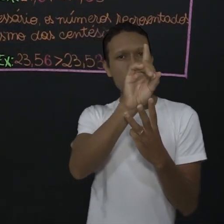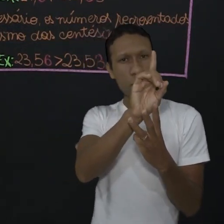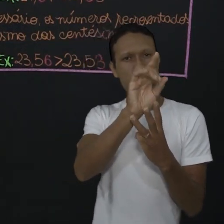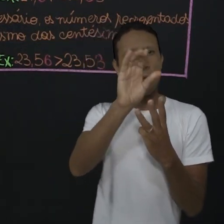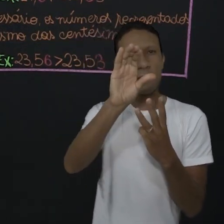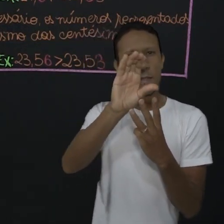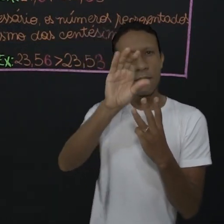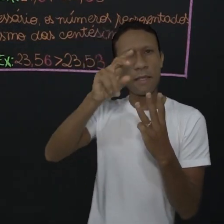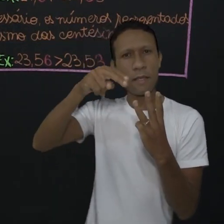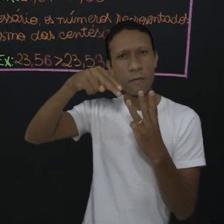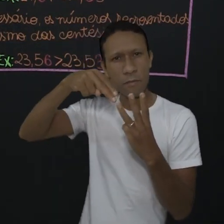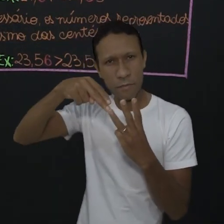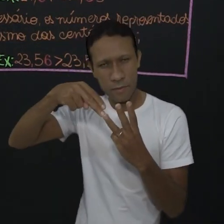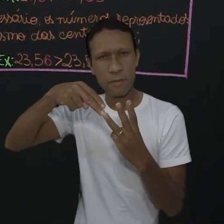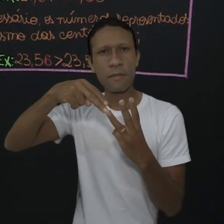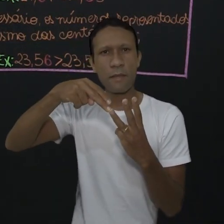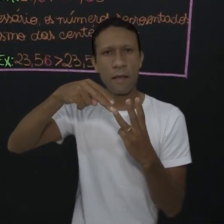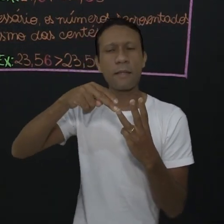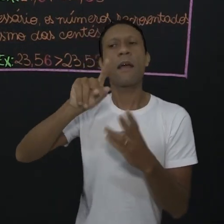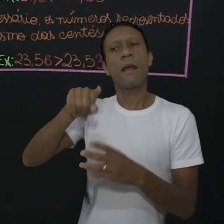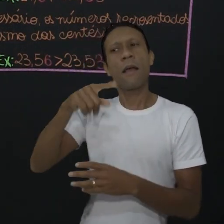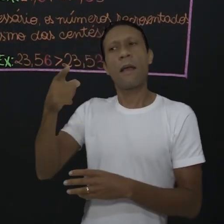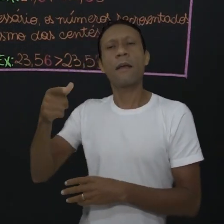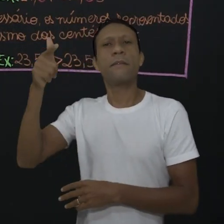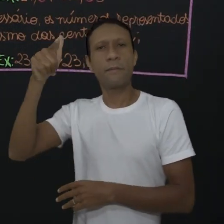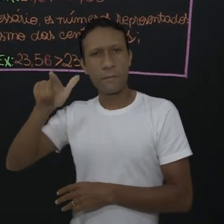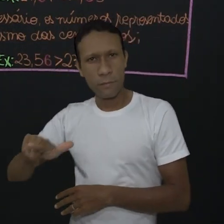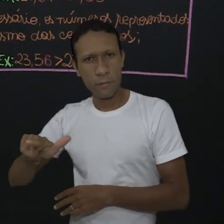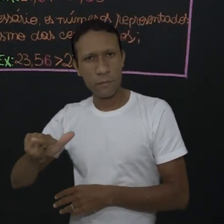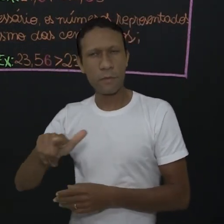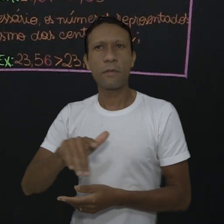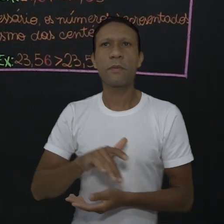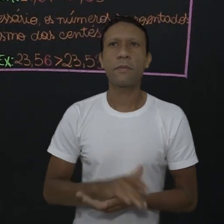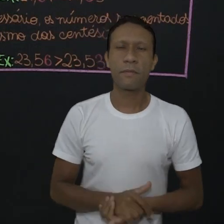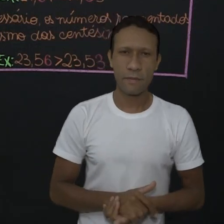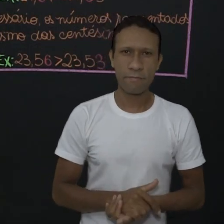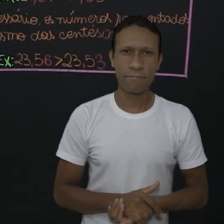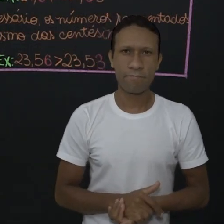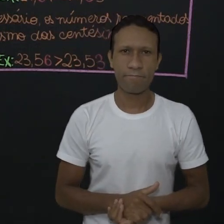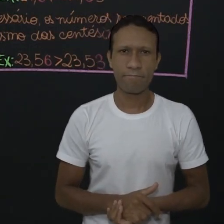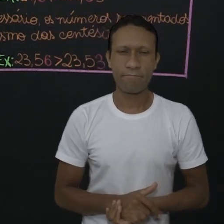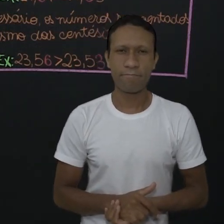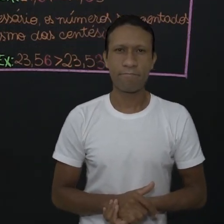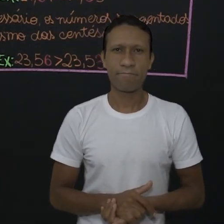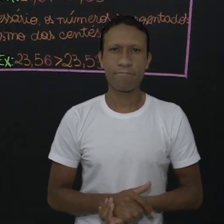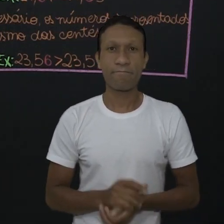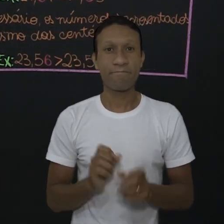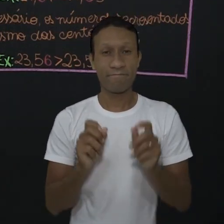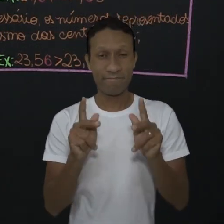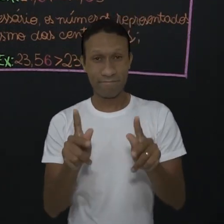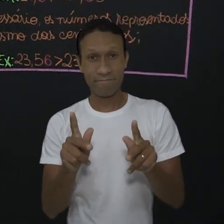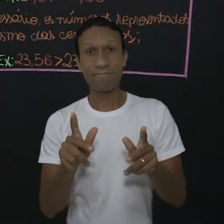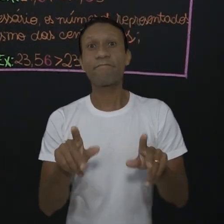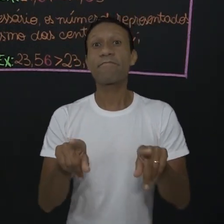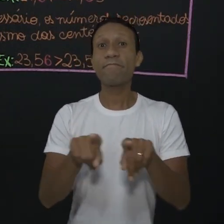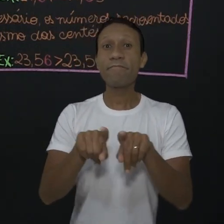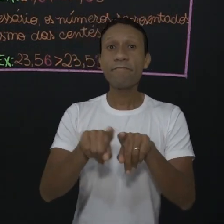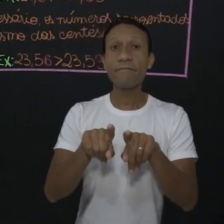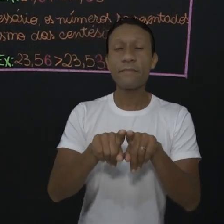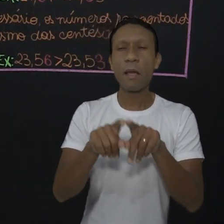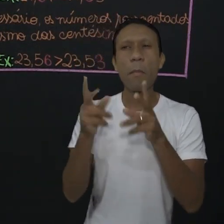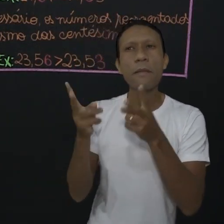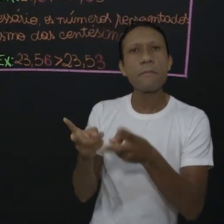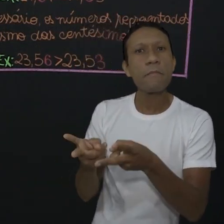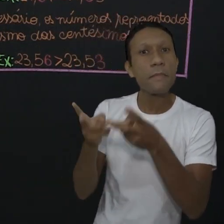com ponto, segue para outra classe com 3 outros algarismos. Aqui só tem um, mas não há problema nenhum, tá bom? E, além